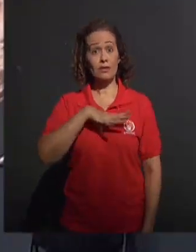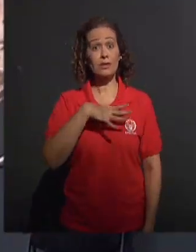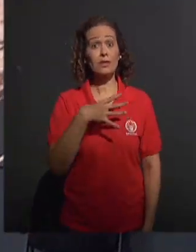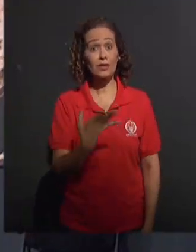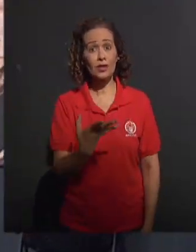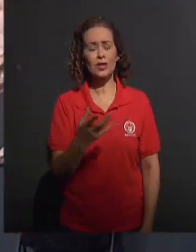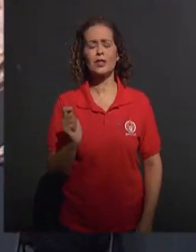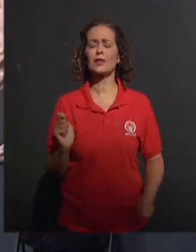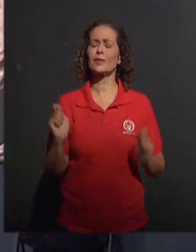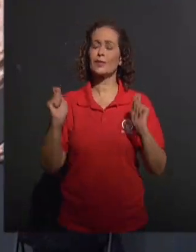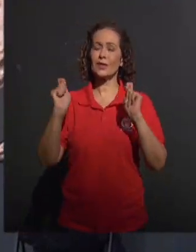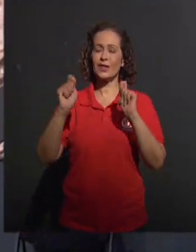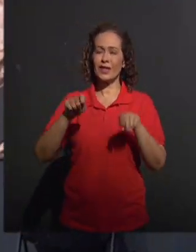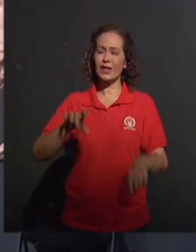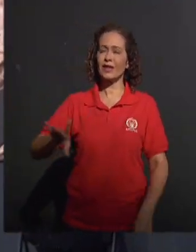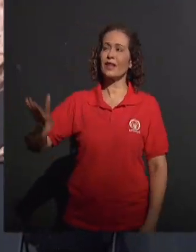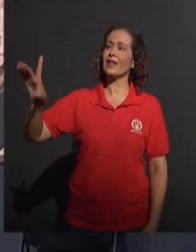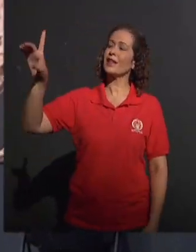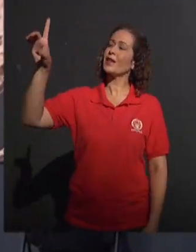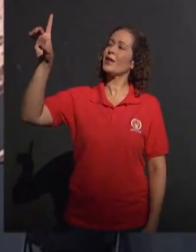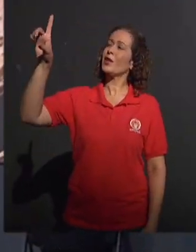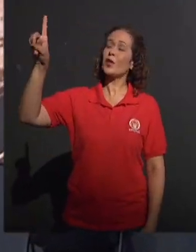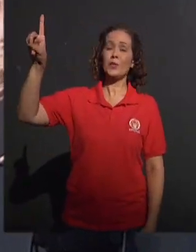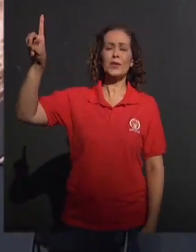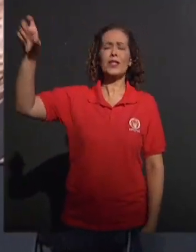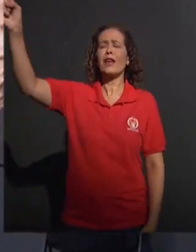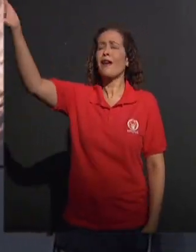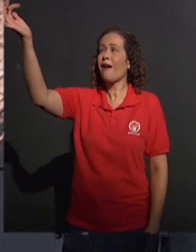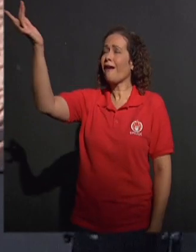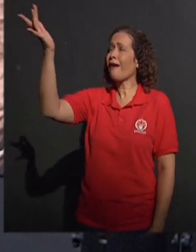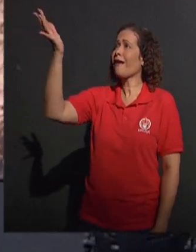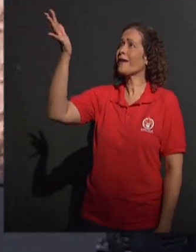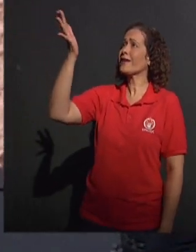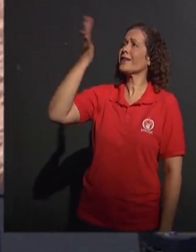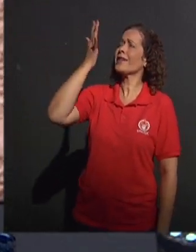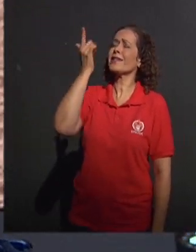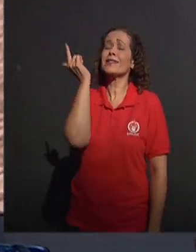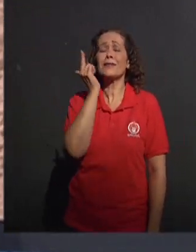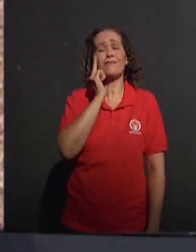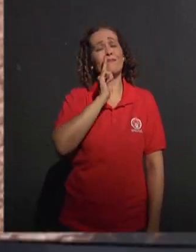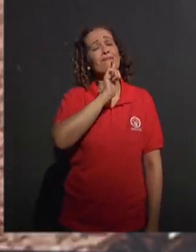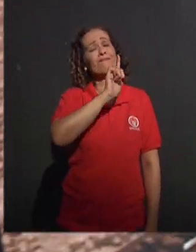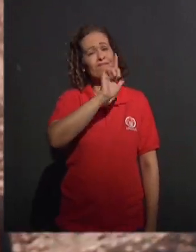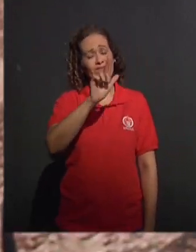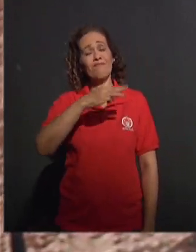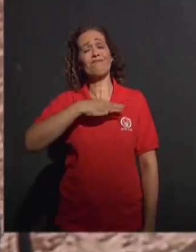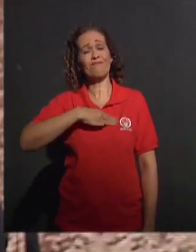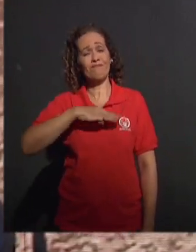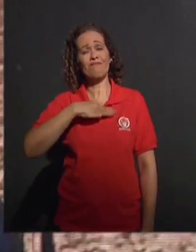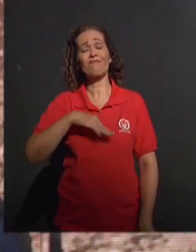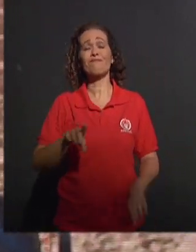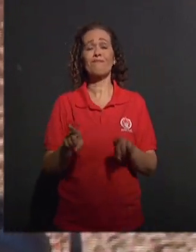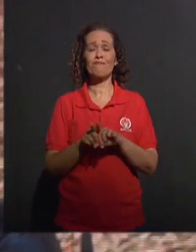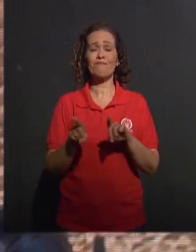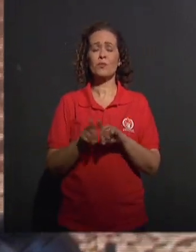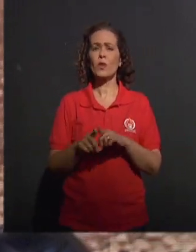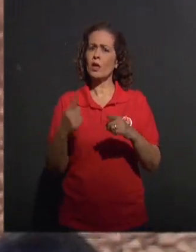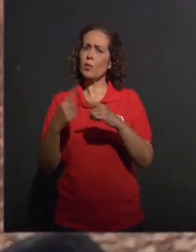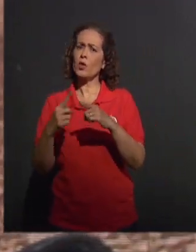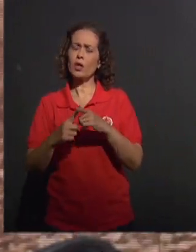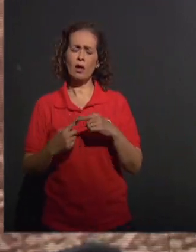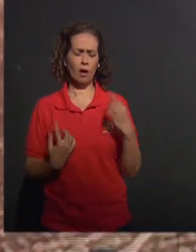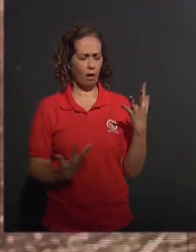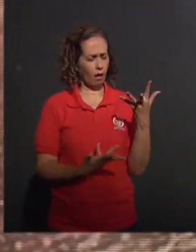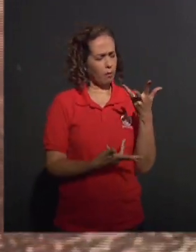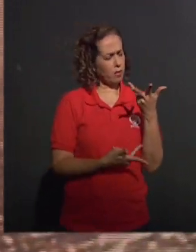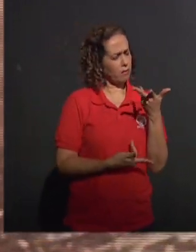nos aproximar do trono da graça e da misericórdia do Senhor. Não por causa das nossas perfeições,